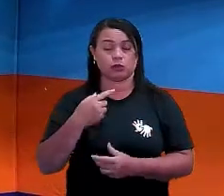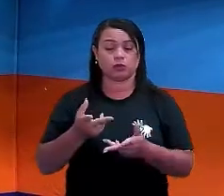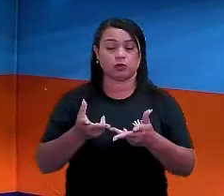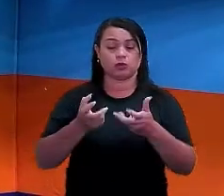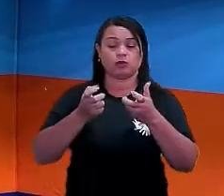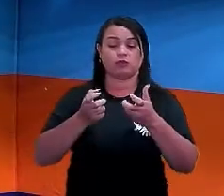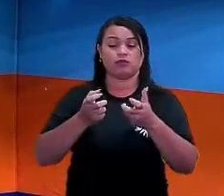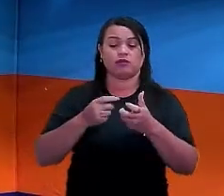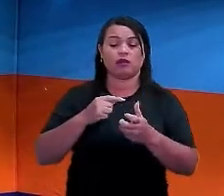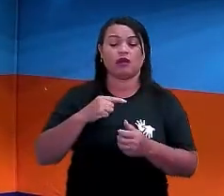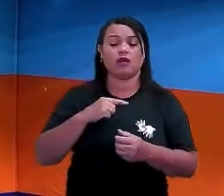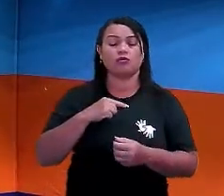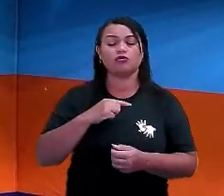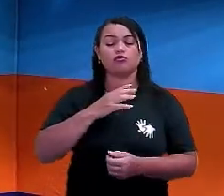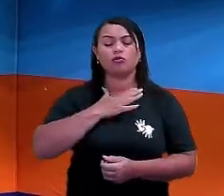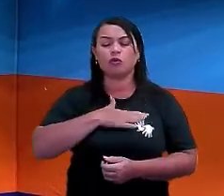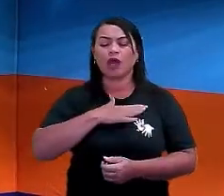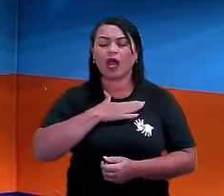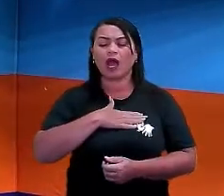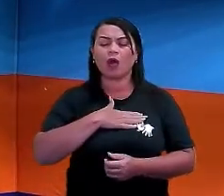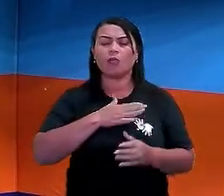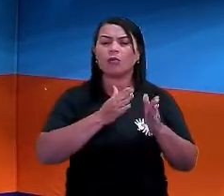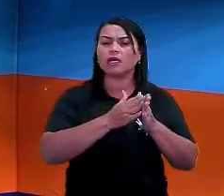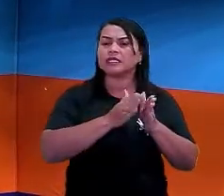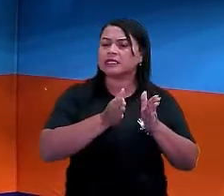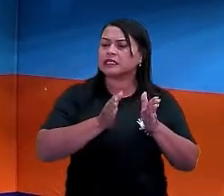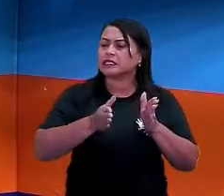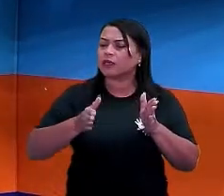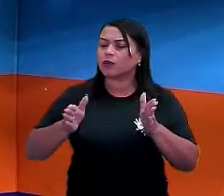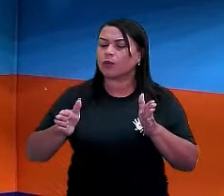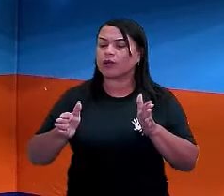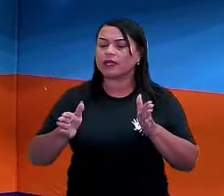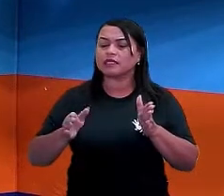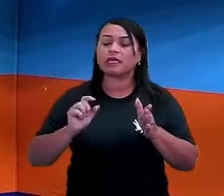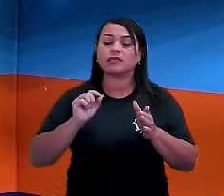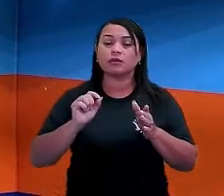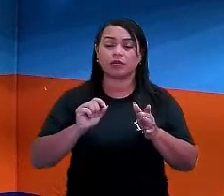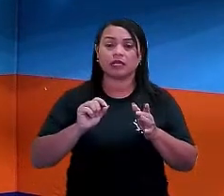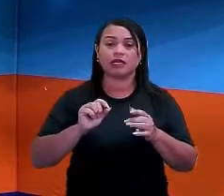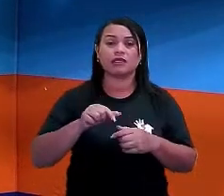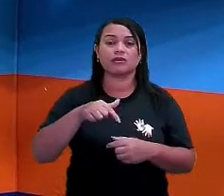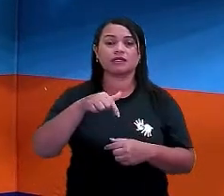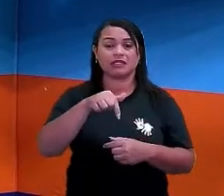observar, né, atentamente, essa sequência é formada pelos múltiplos de 7.